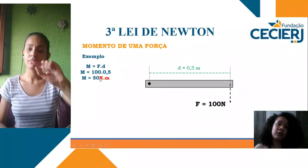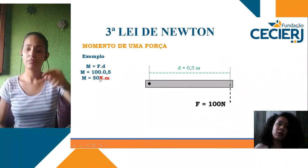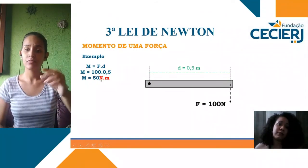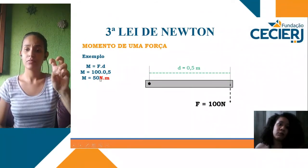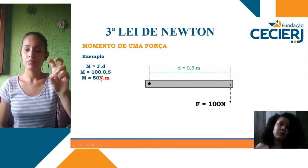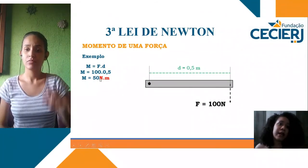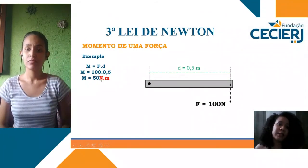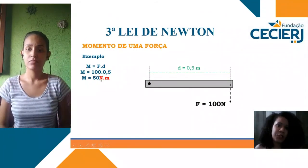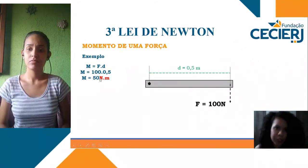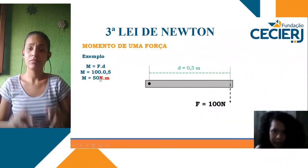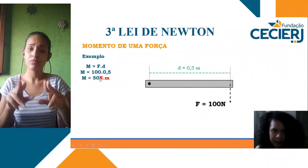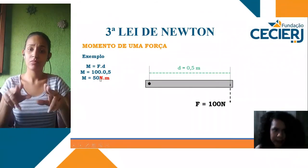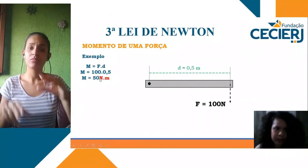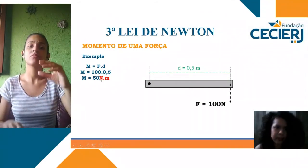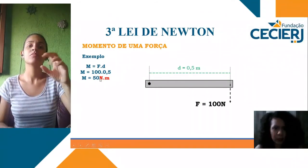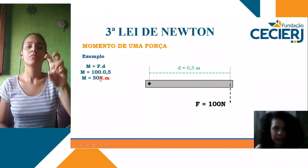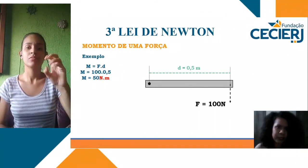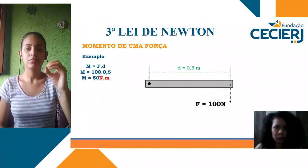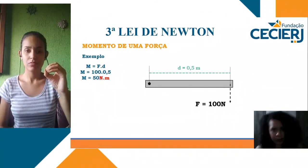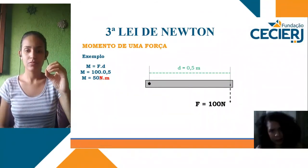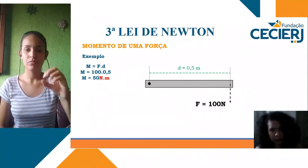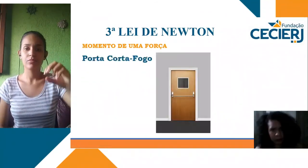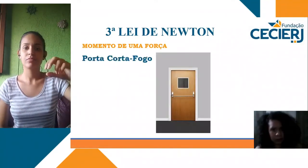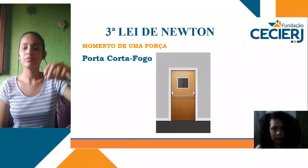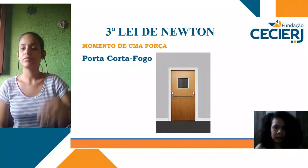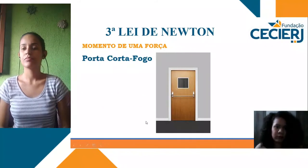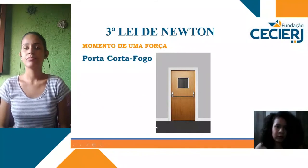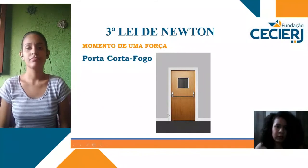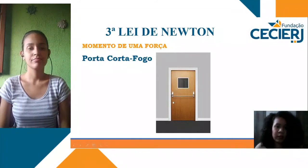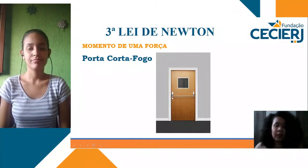nosso momento, a nossa vontade de girar sai em 50 newtons-metro.